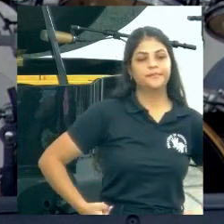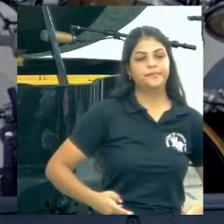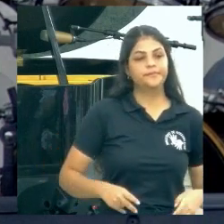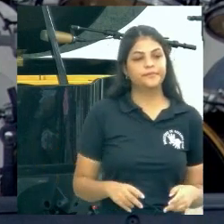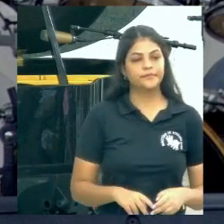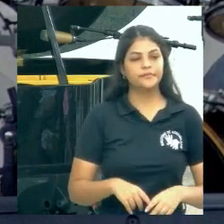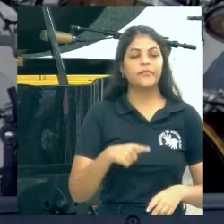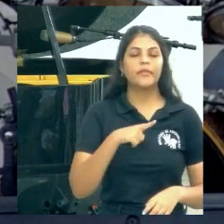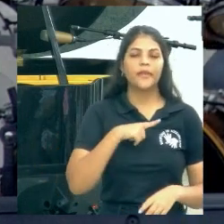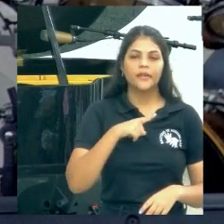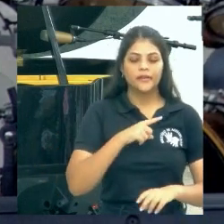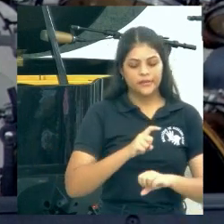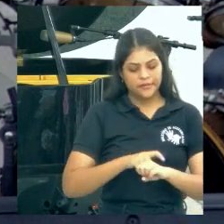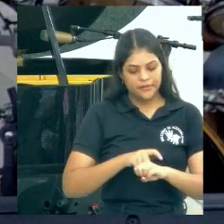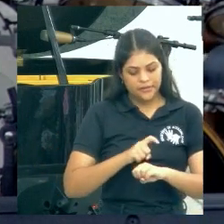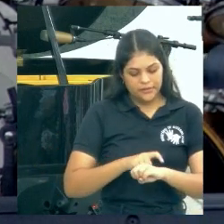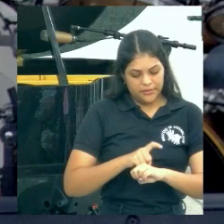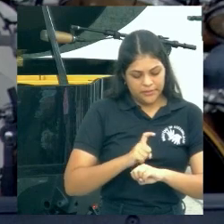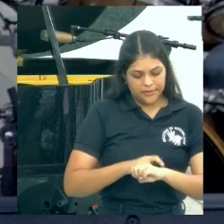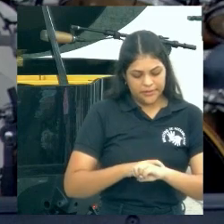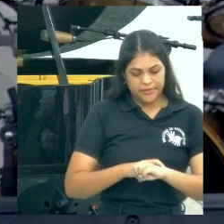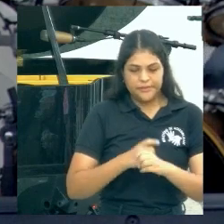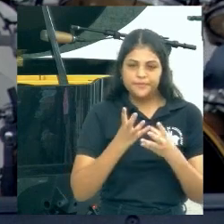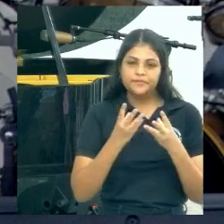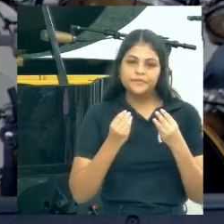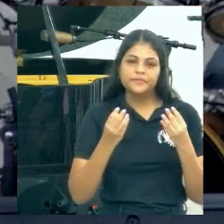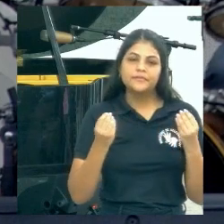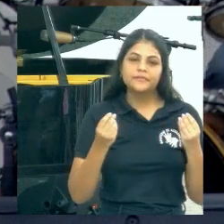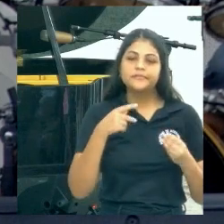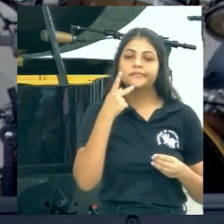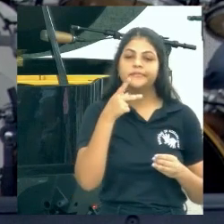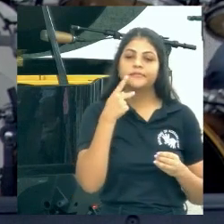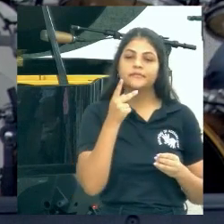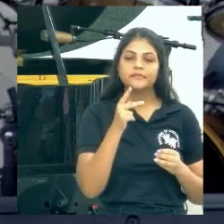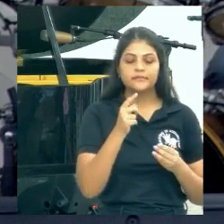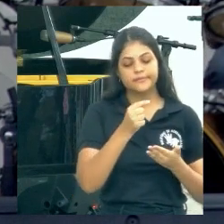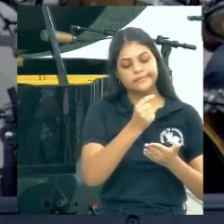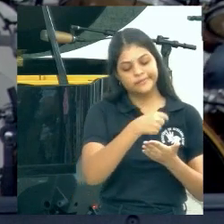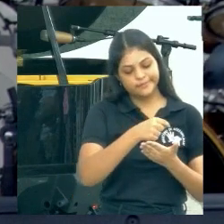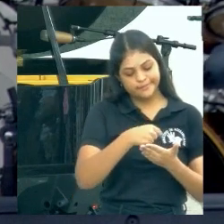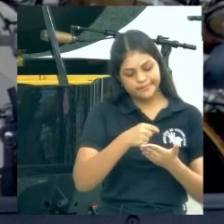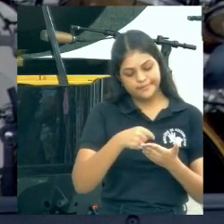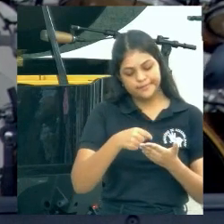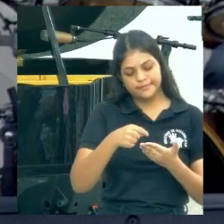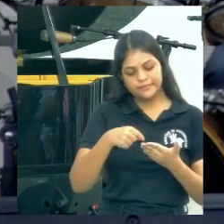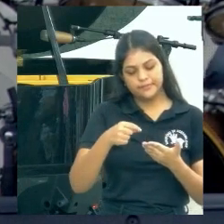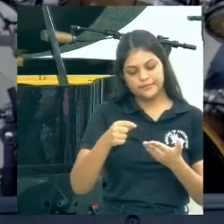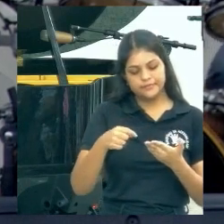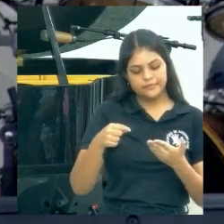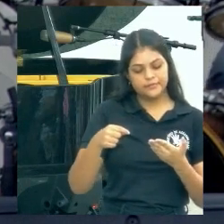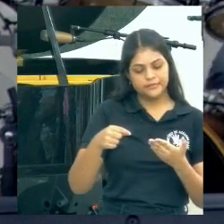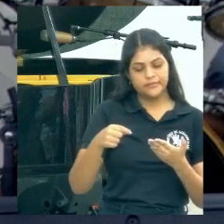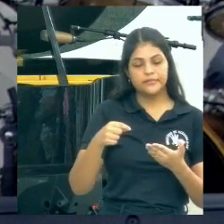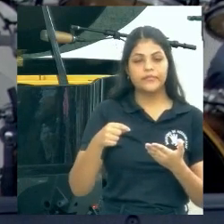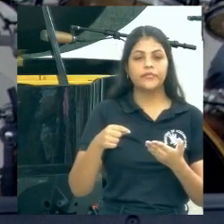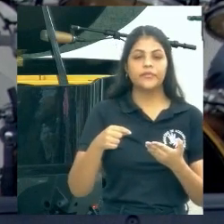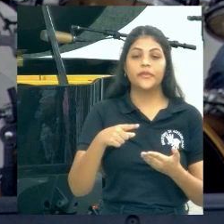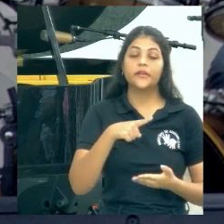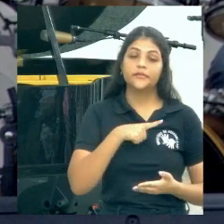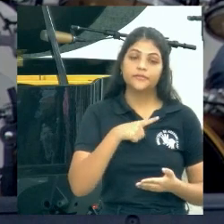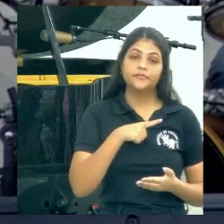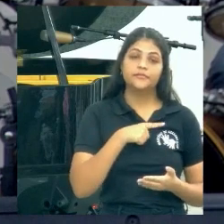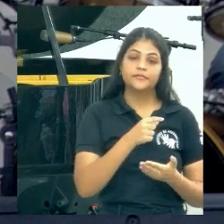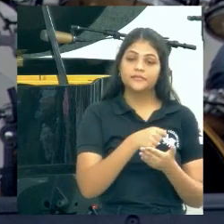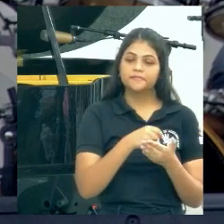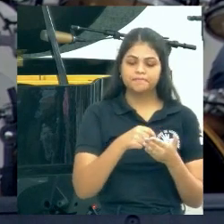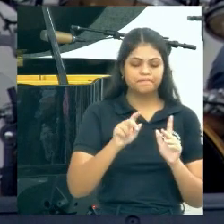Houve um tempo em que muita coisa era dita através de cartas. É impressionante porque existem cartas das